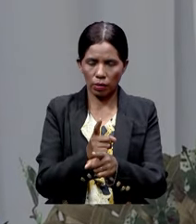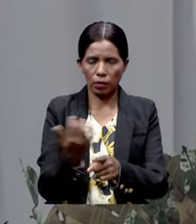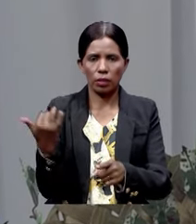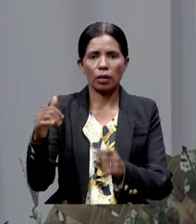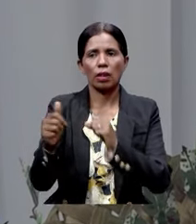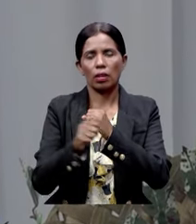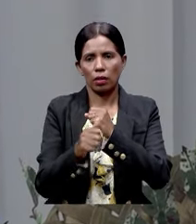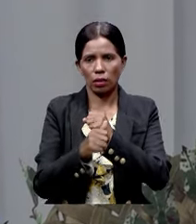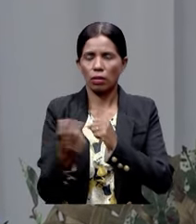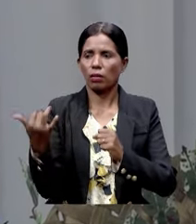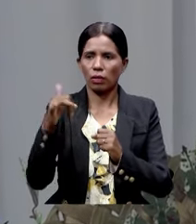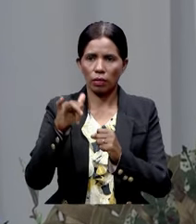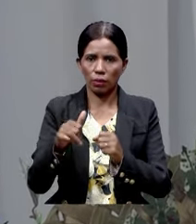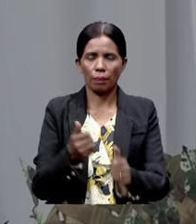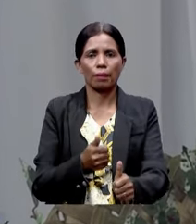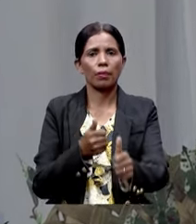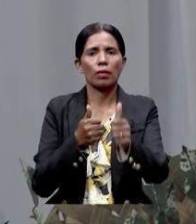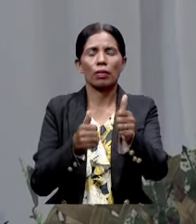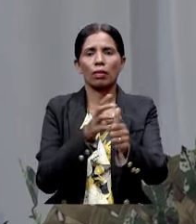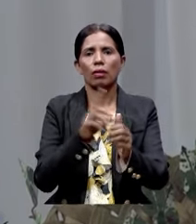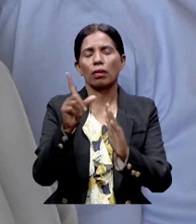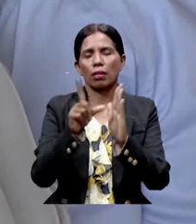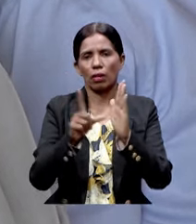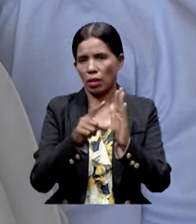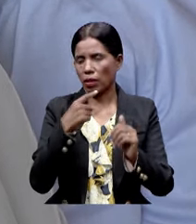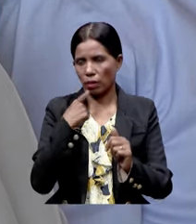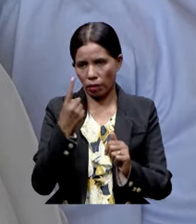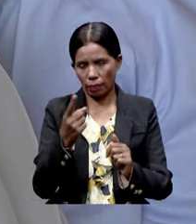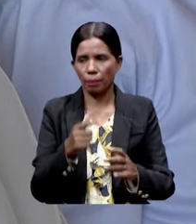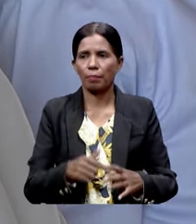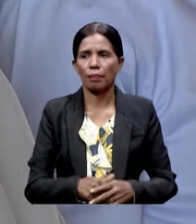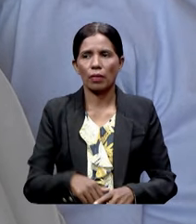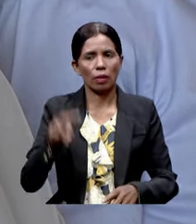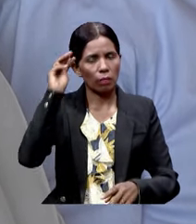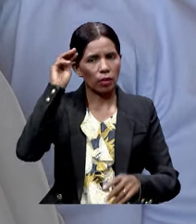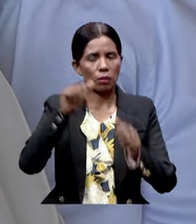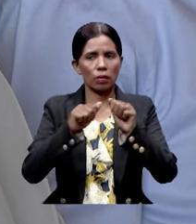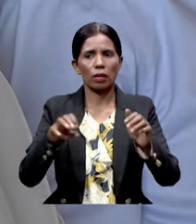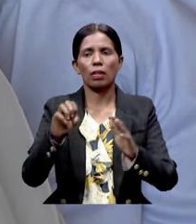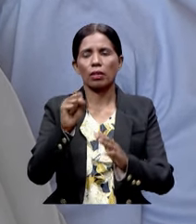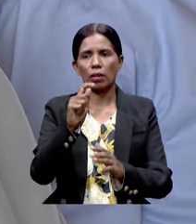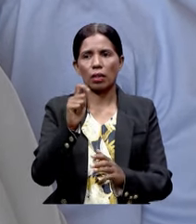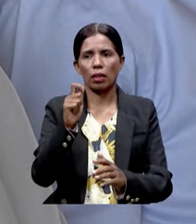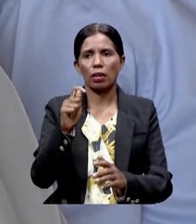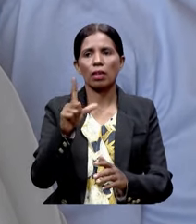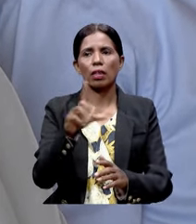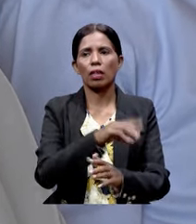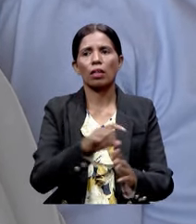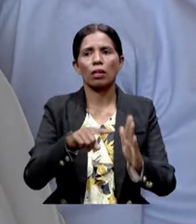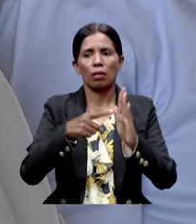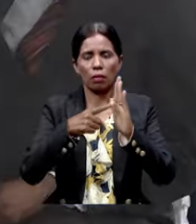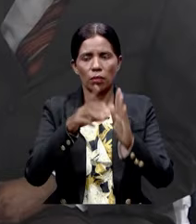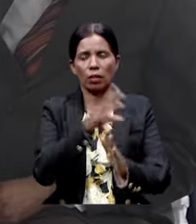ação sira, baseia de ba lei haruka. Ministro da Administração Estatal explica a Ruhu se tomar de